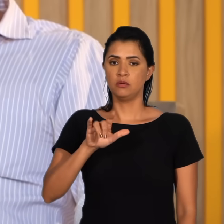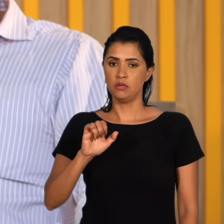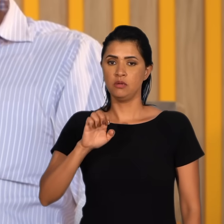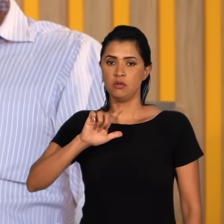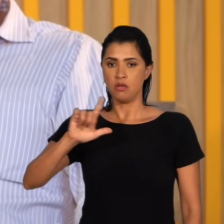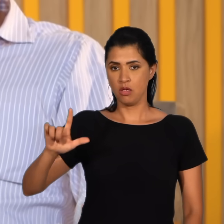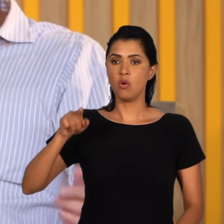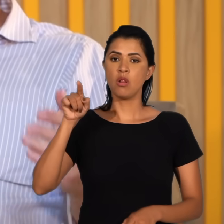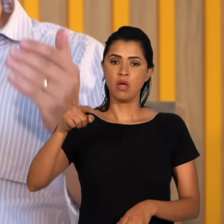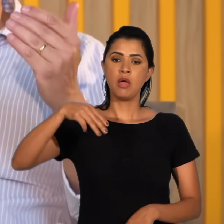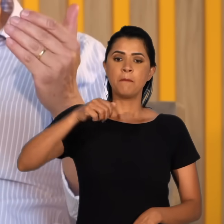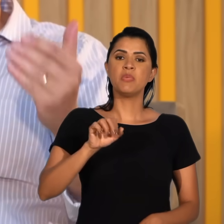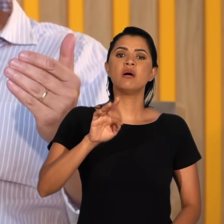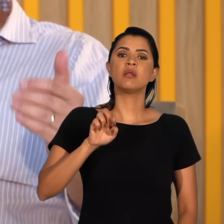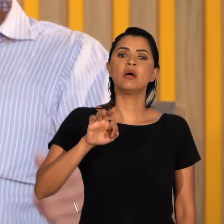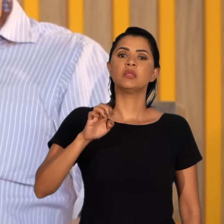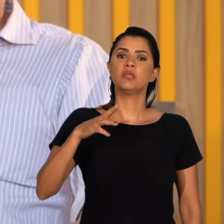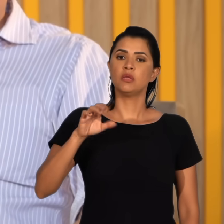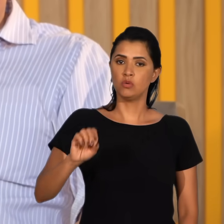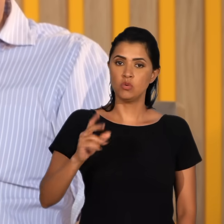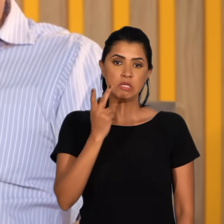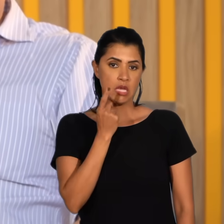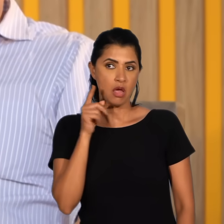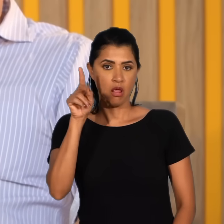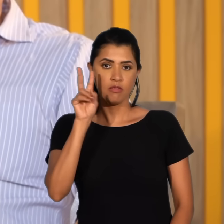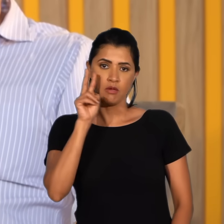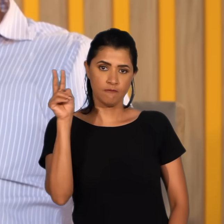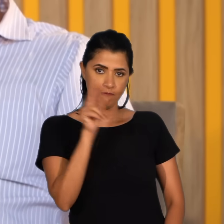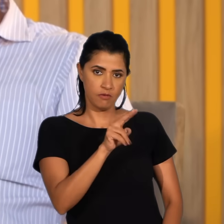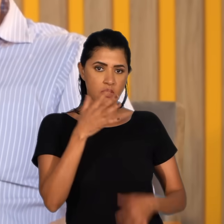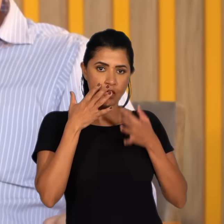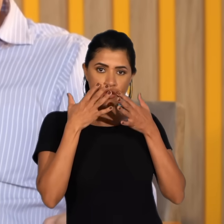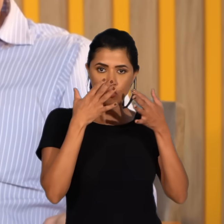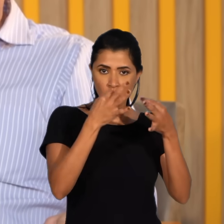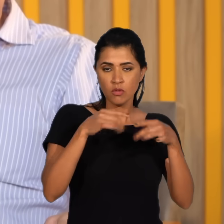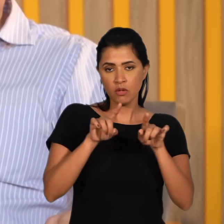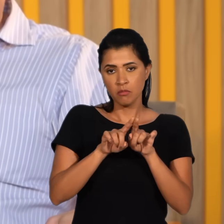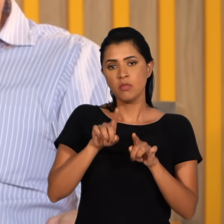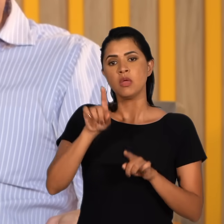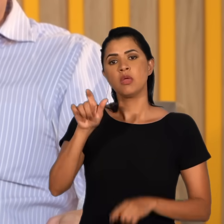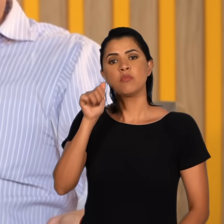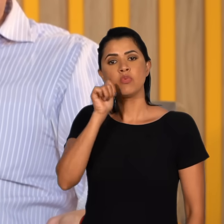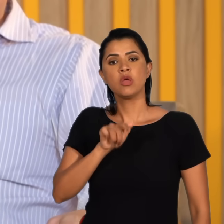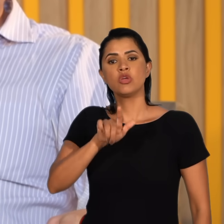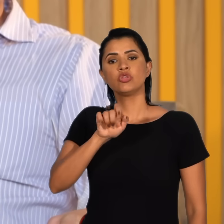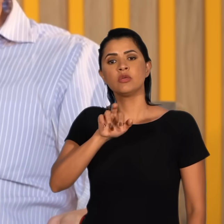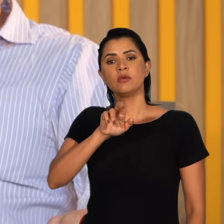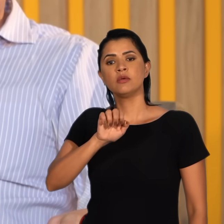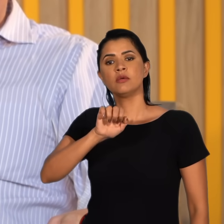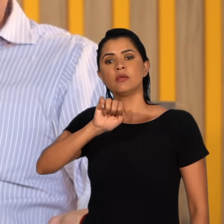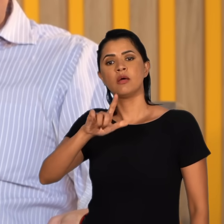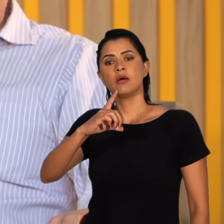que nos assiste direto de Maracanaú Ceará eu vou mandar um abraço também especial pra Geralda da